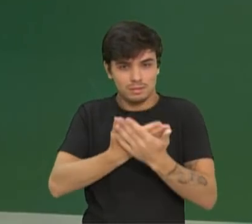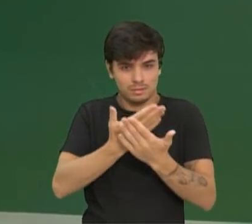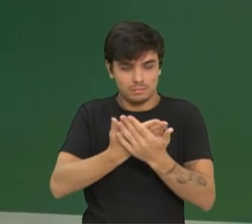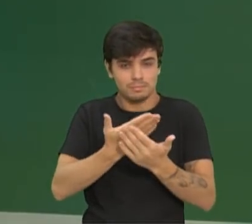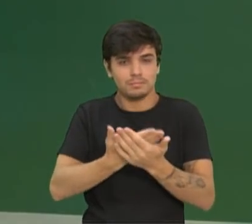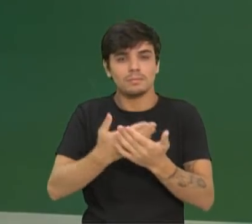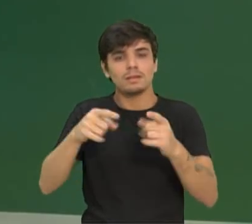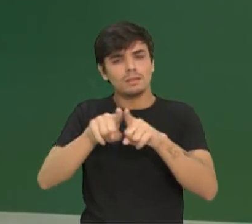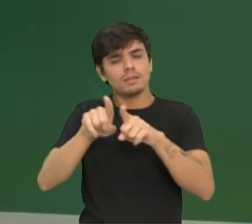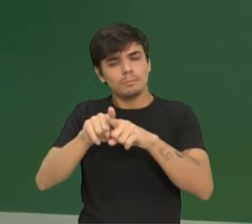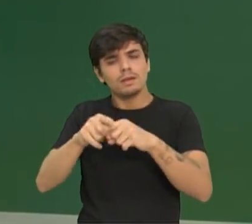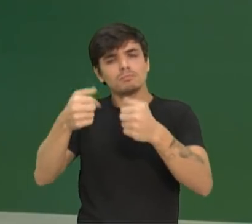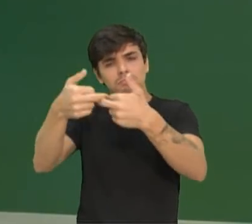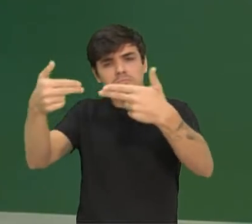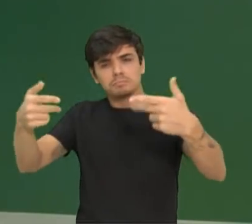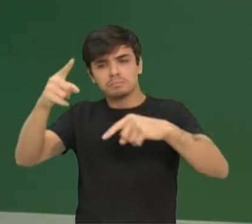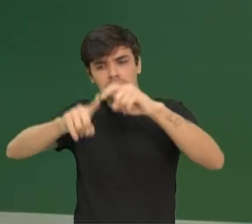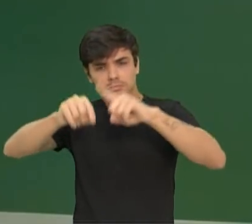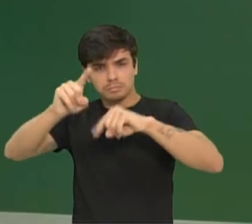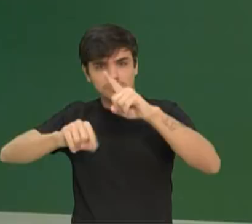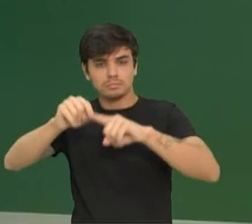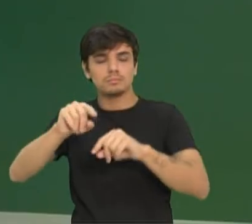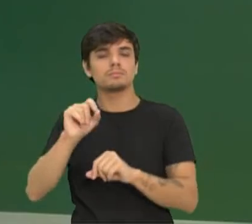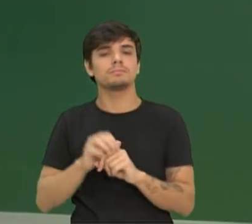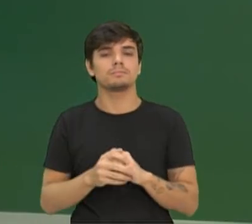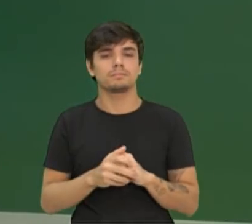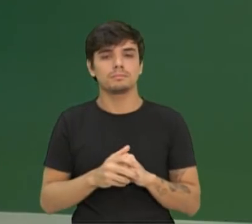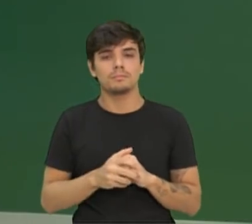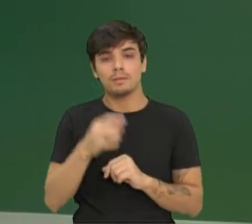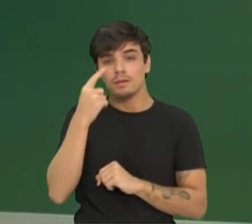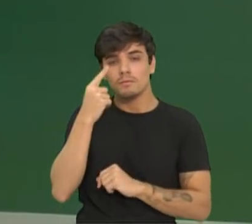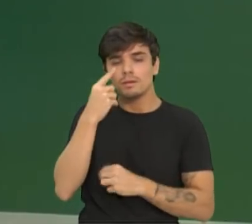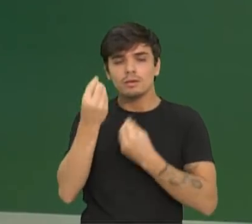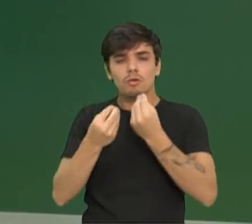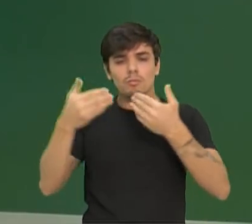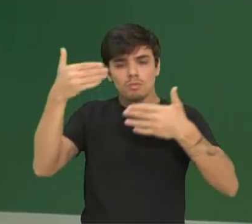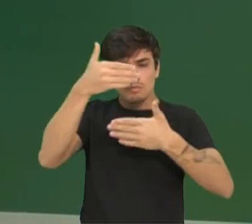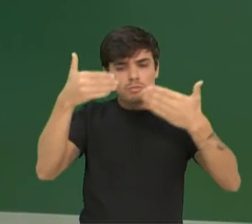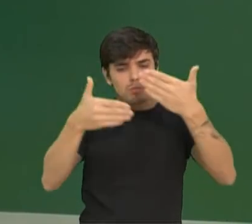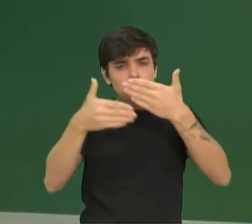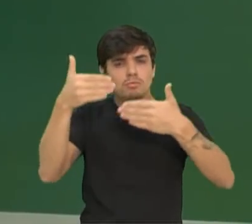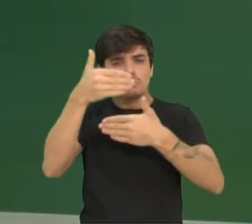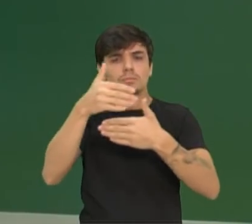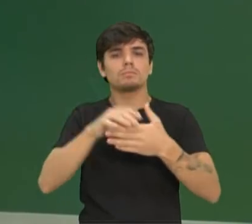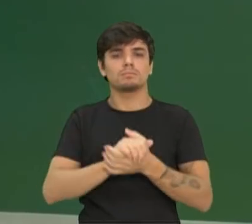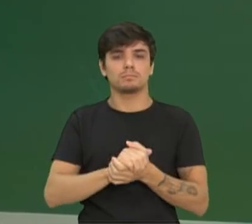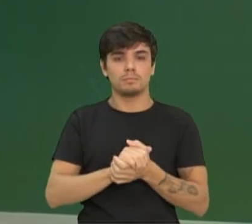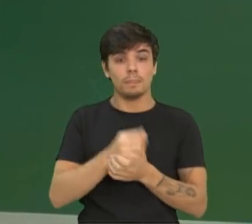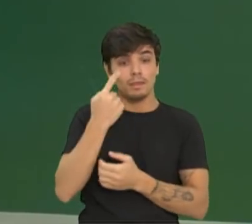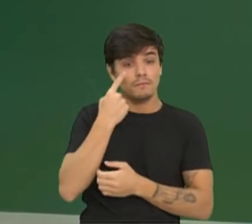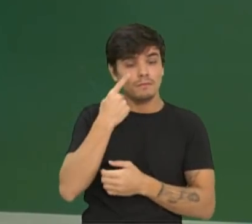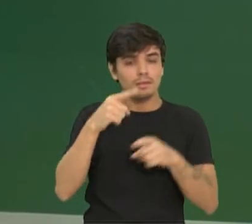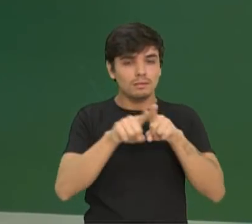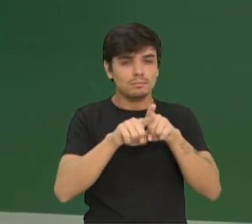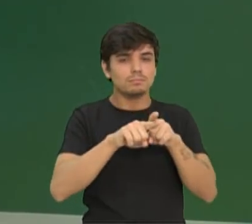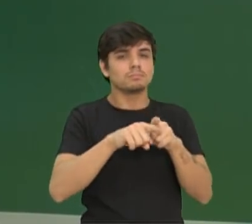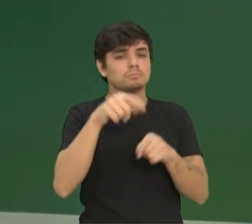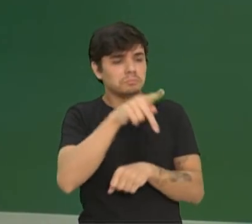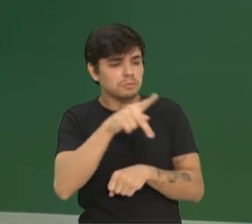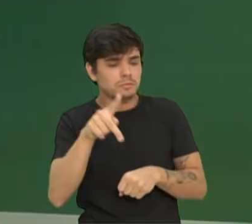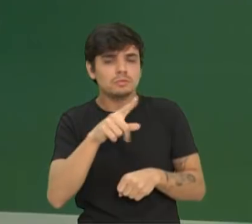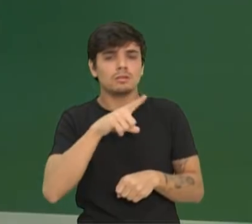demais materiais, veja como estão os slides, veja se o seu professor não deixou um